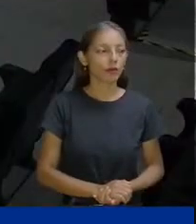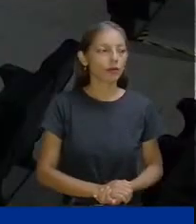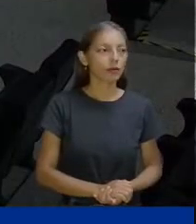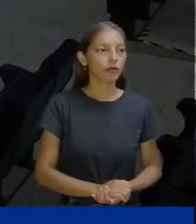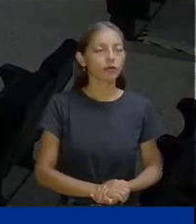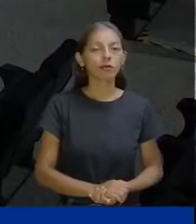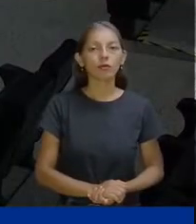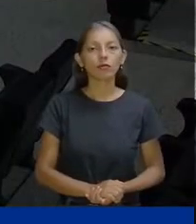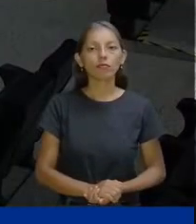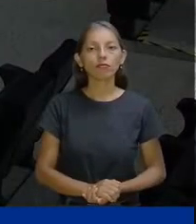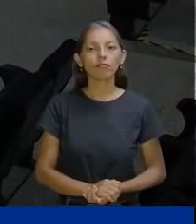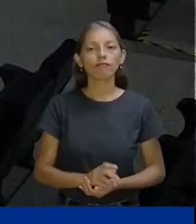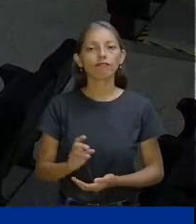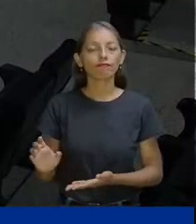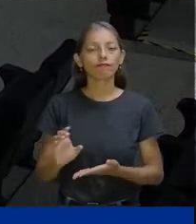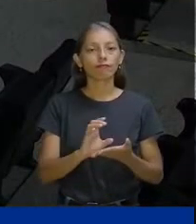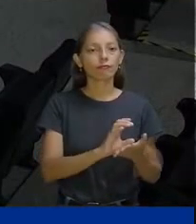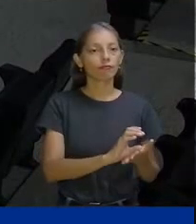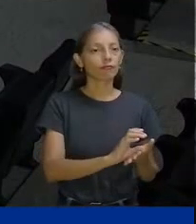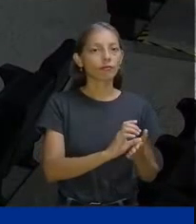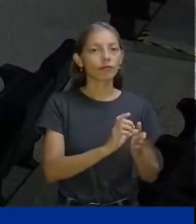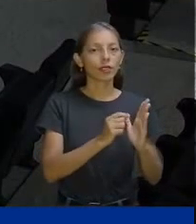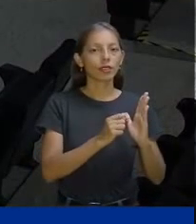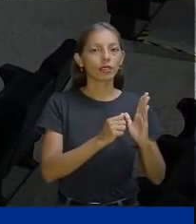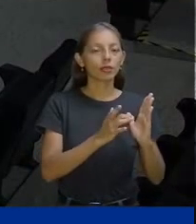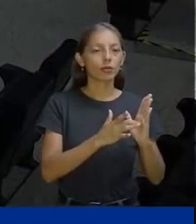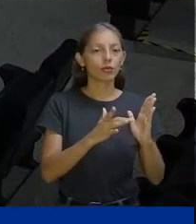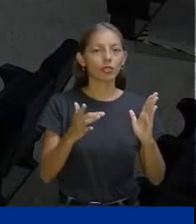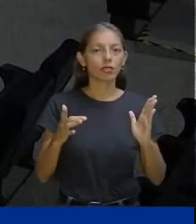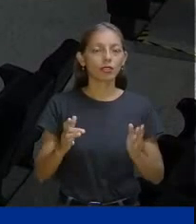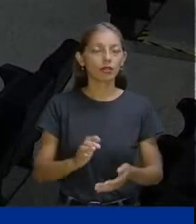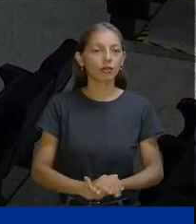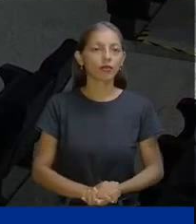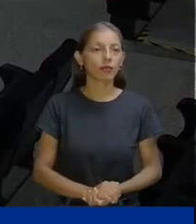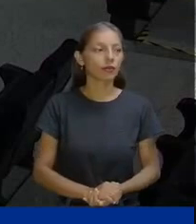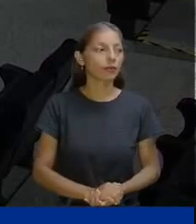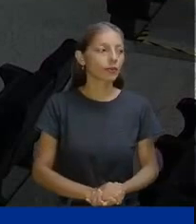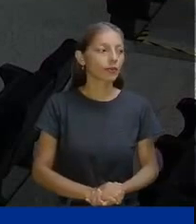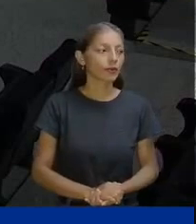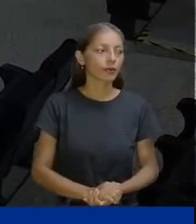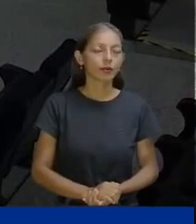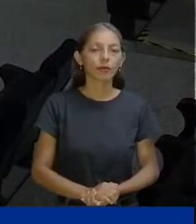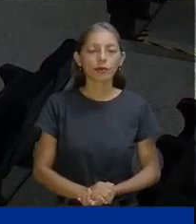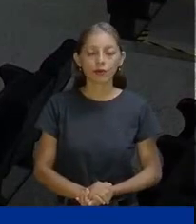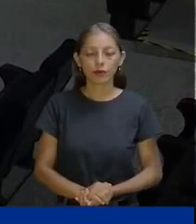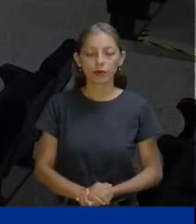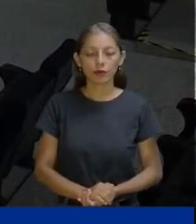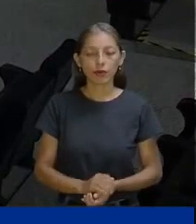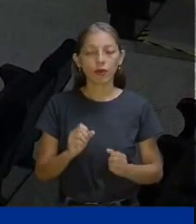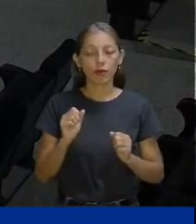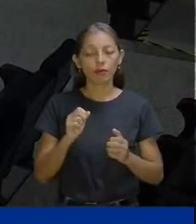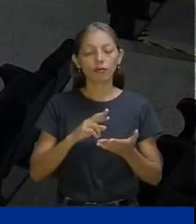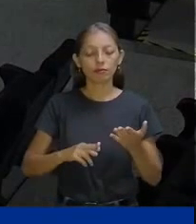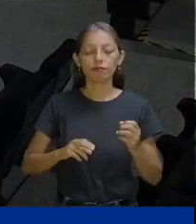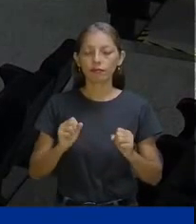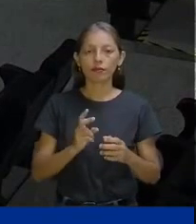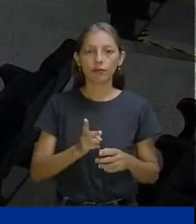R$ 179.036,56 ao Tesouro Nacional. É o relatório. É o relatório. Vossa Excelência pode prosseguir, doutora.